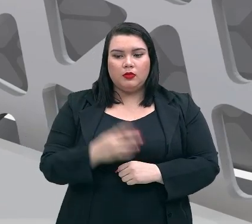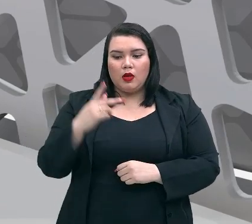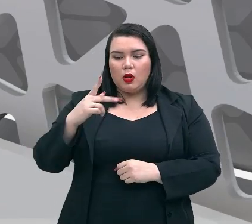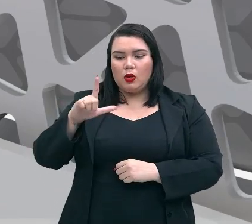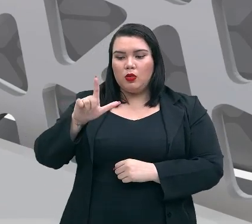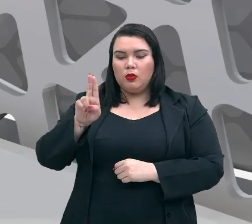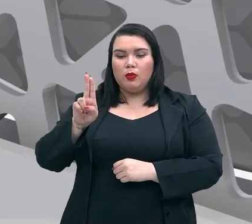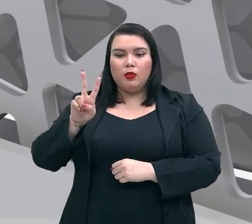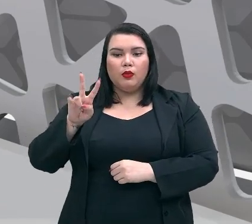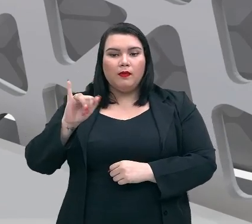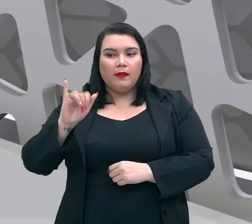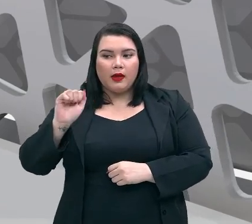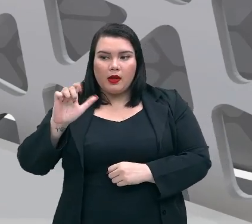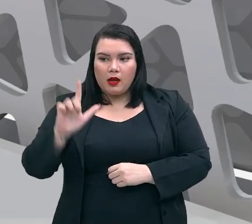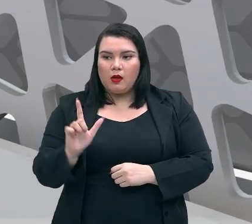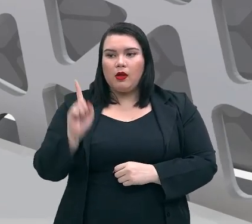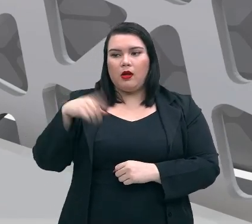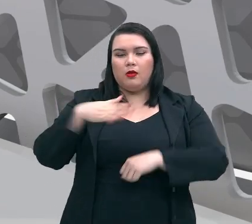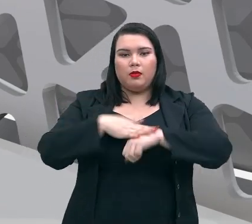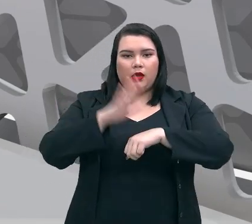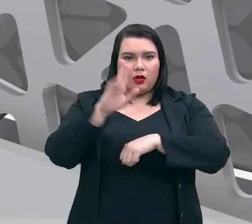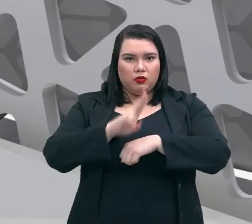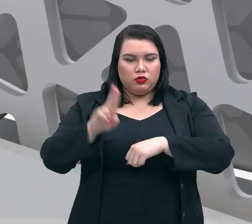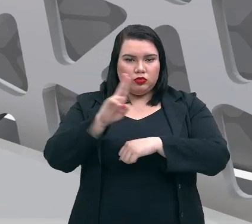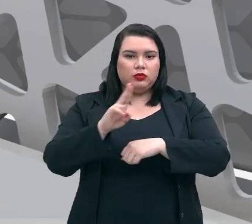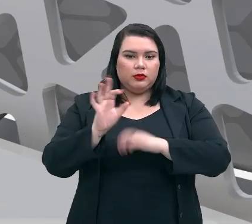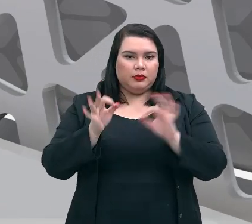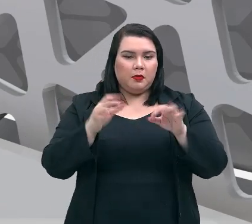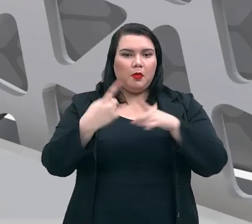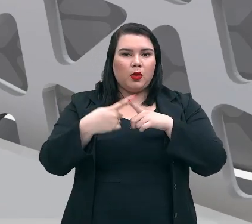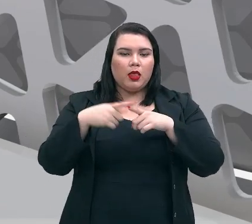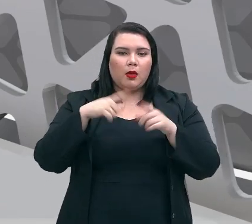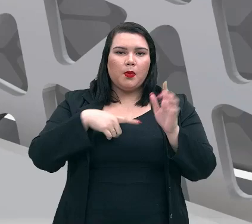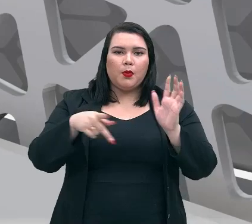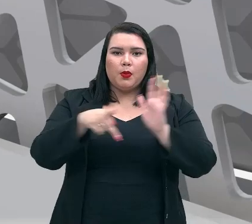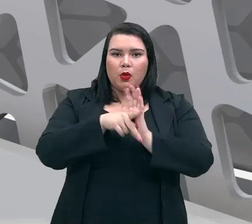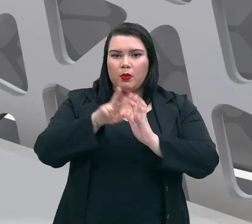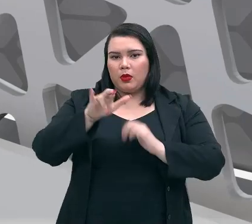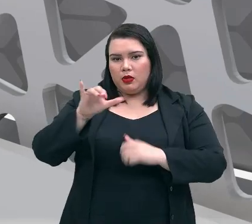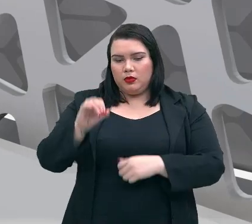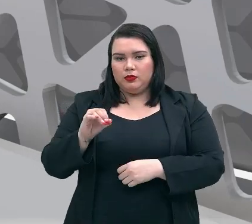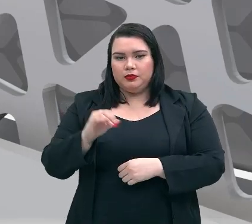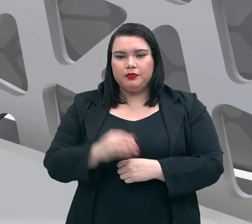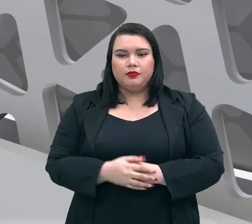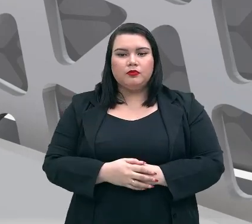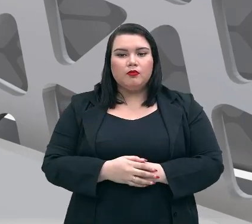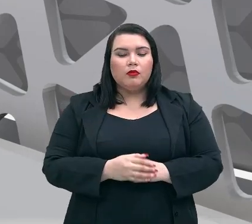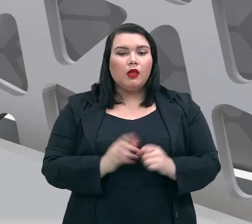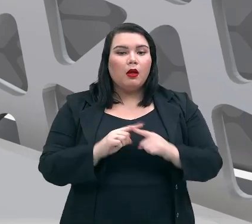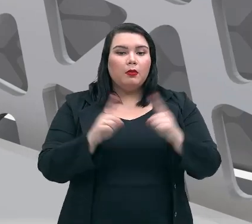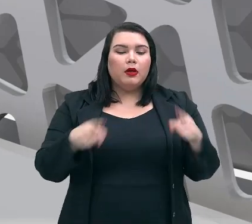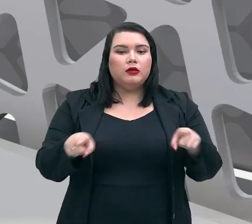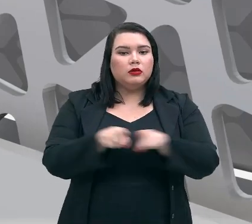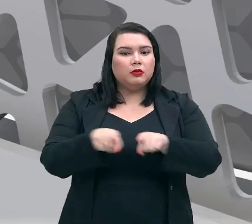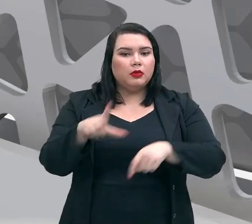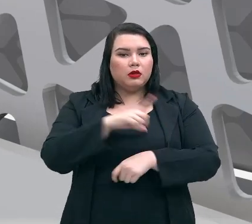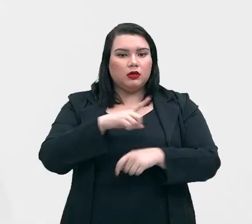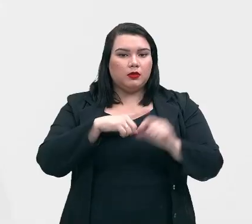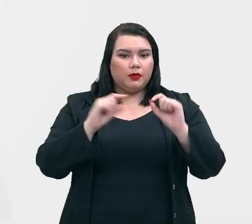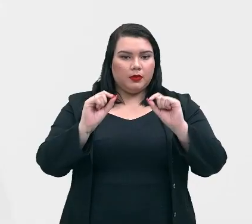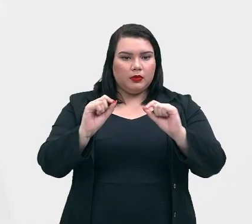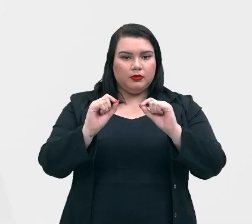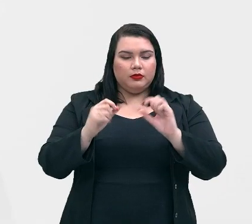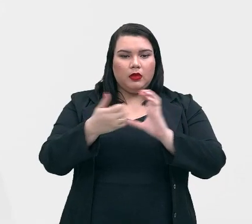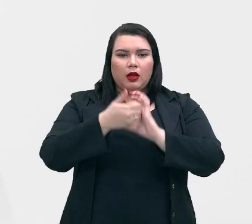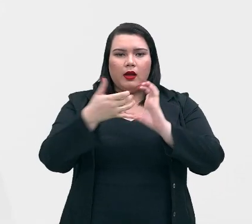vai ser o mais comum, que vem através dos próprios rios, ok? Mas além disso, desse regime aí dos rios, também vamos ter a